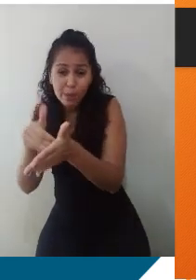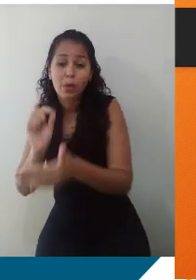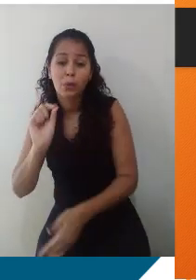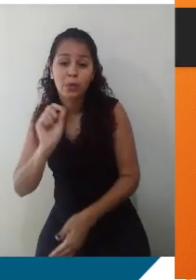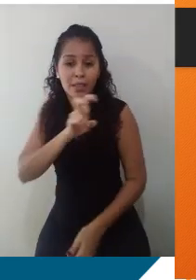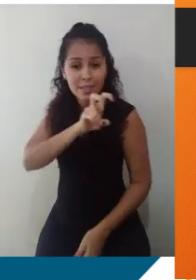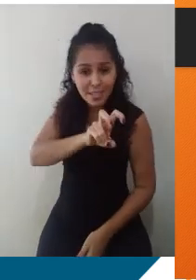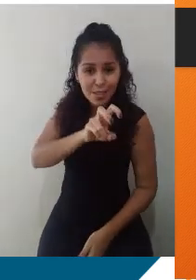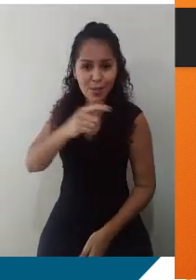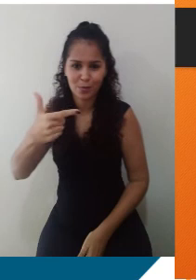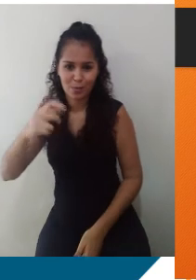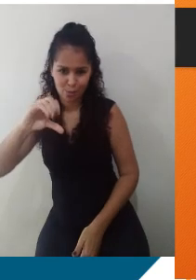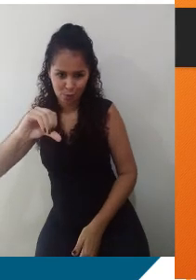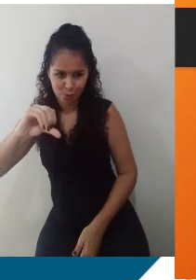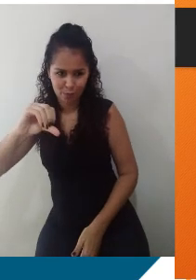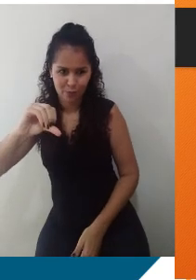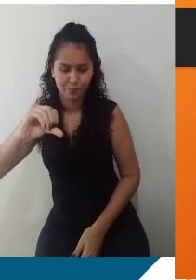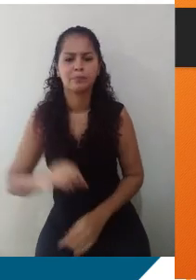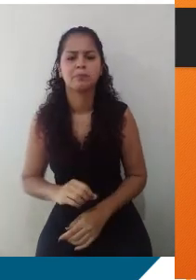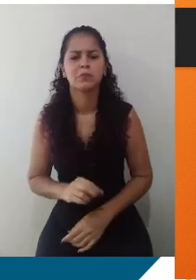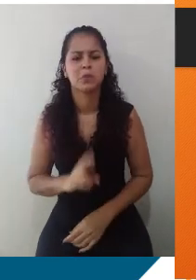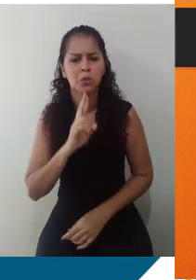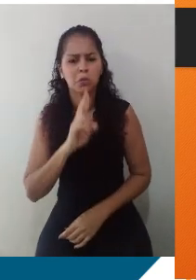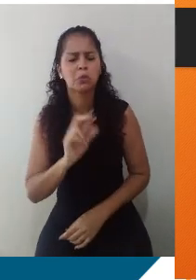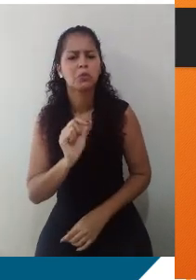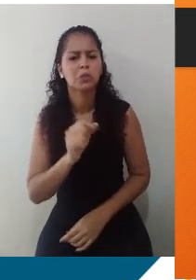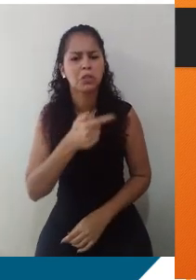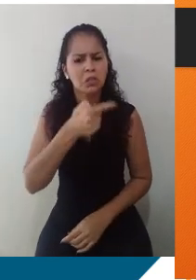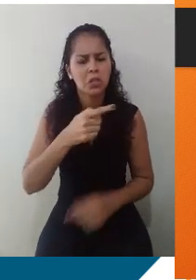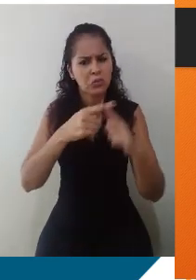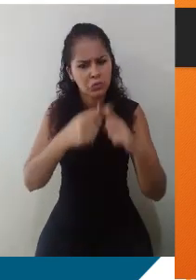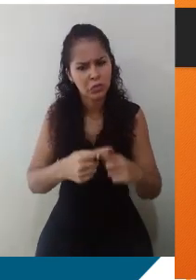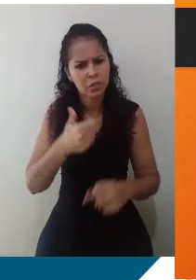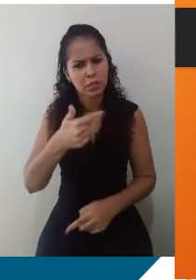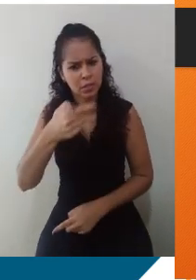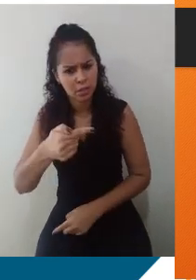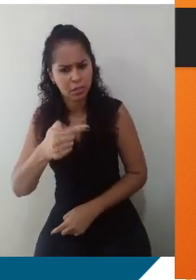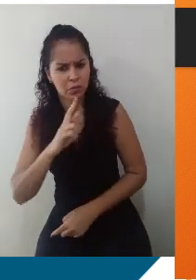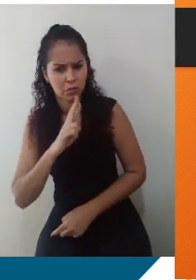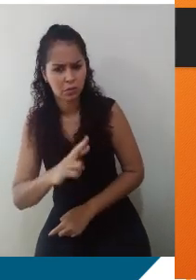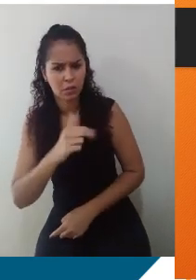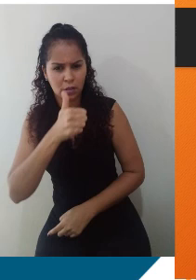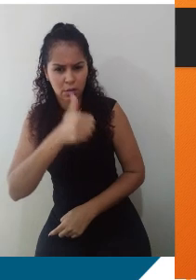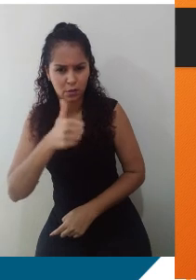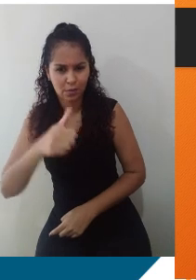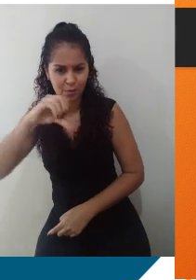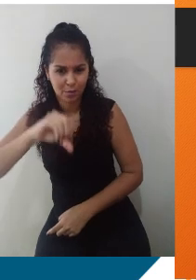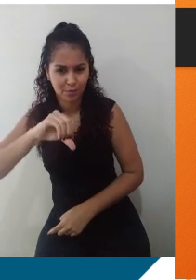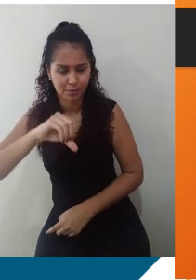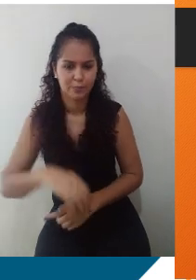são, respectivamente, 5 e 29, e isso vai dar 7 vezes 17, cujo resultado é